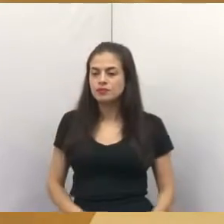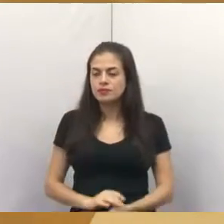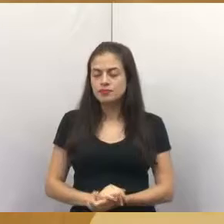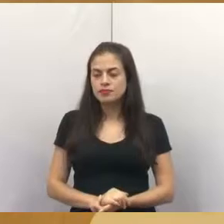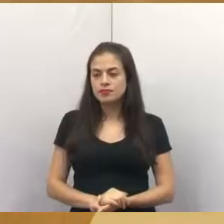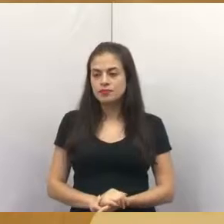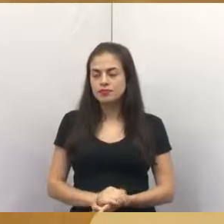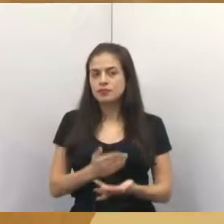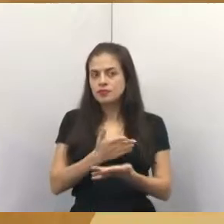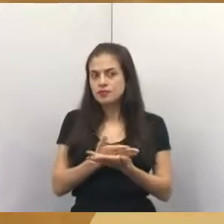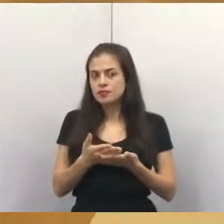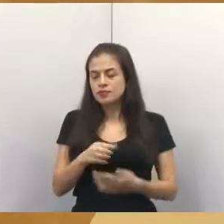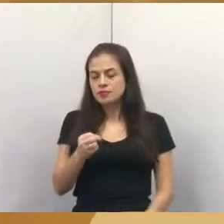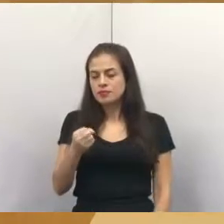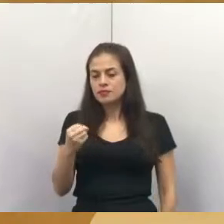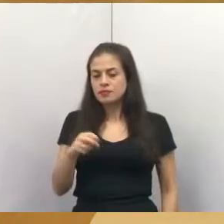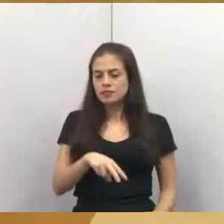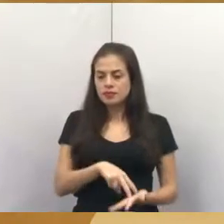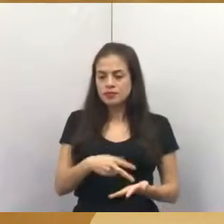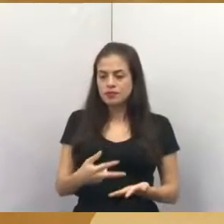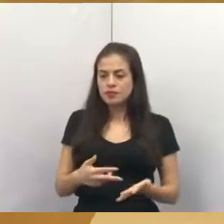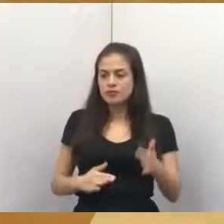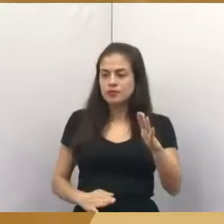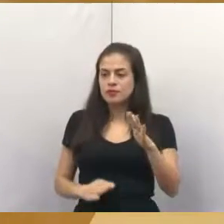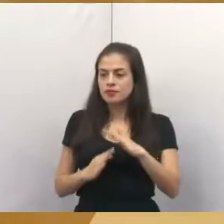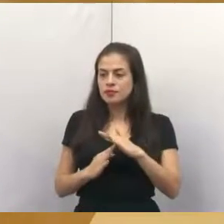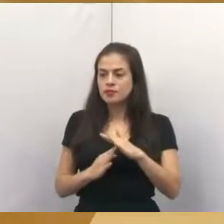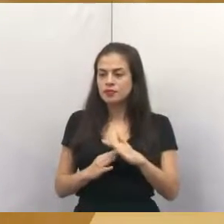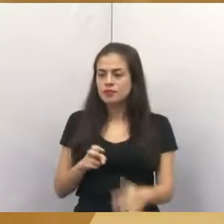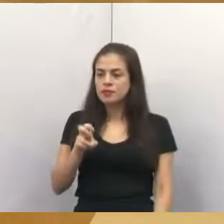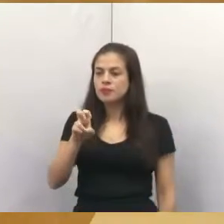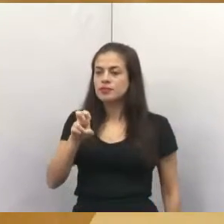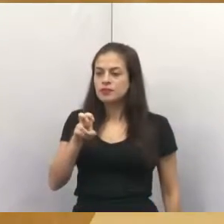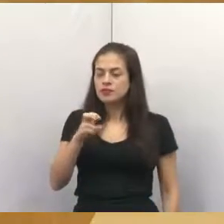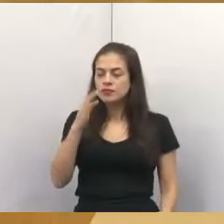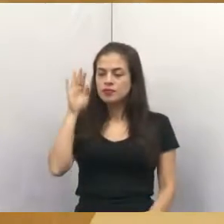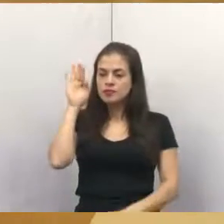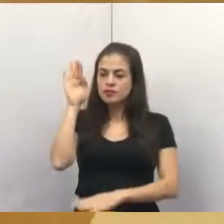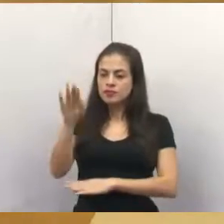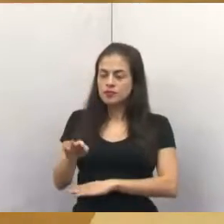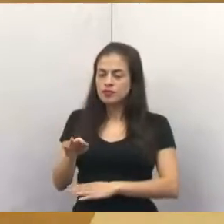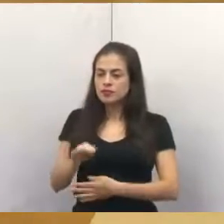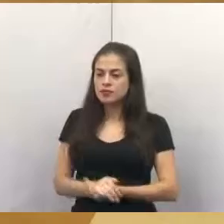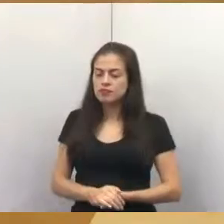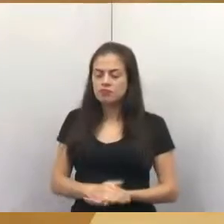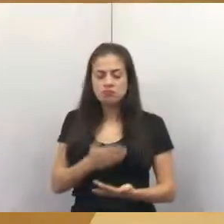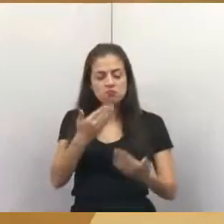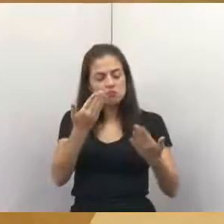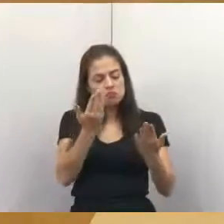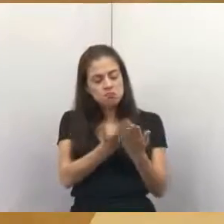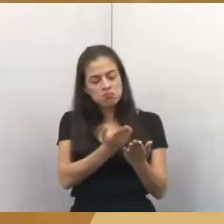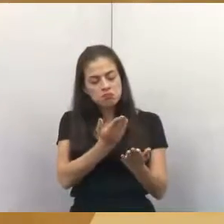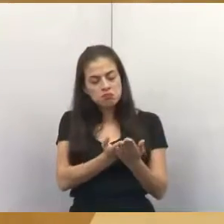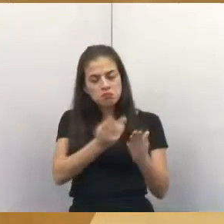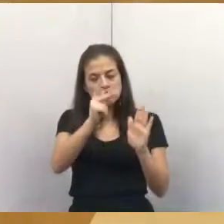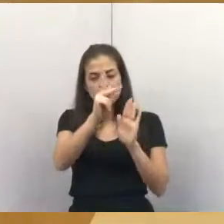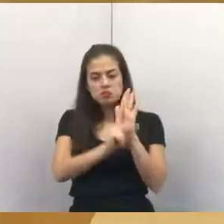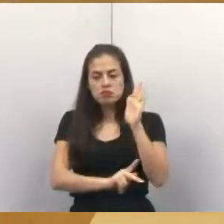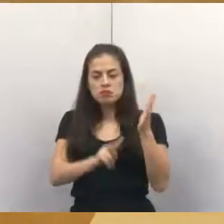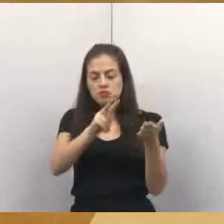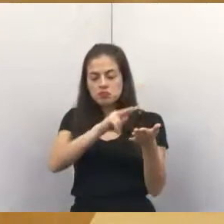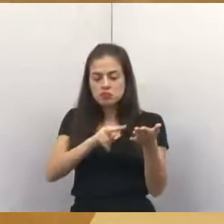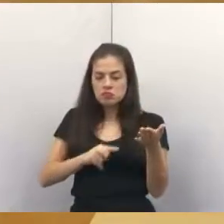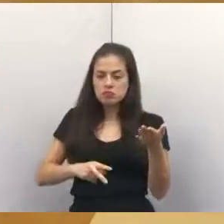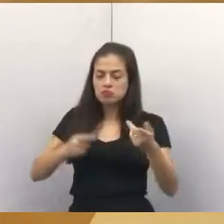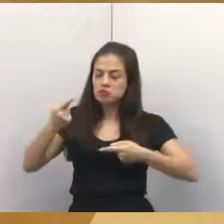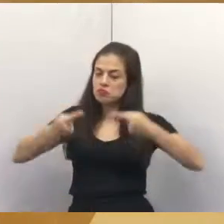Das 8 da manhã às 5 da tarde. Estudando o projeto, vendo o projeto, lendo o projeto,